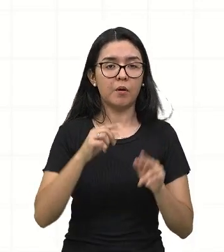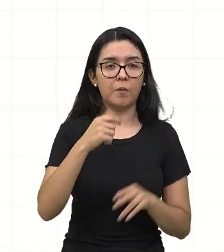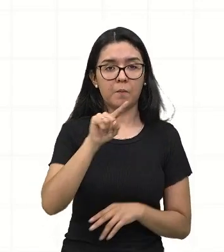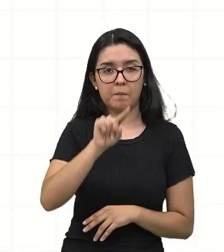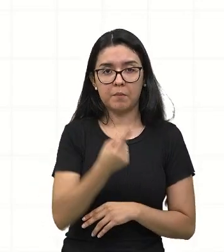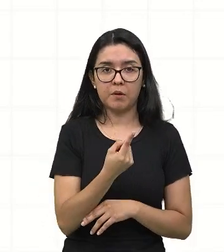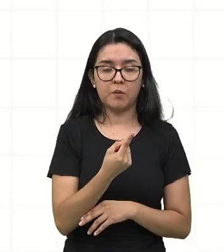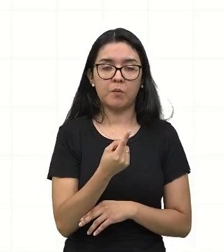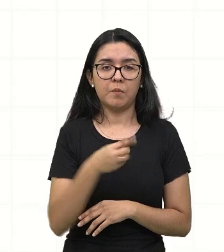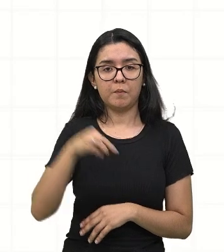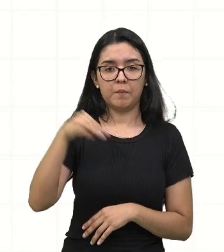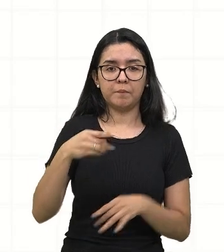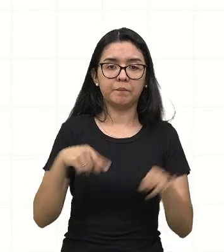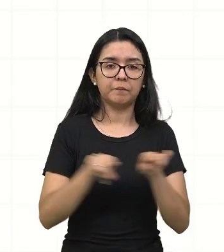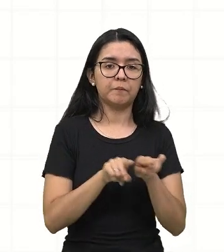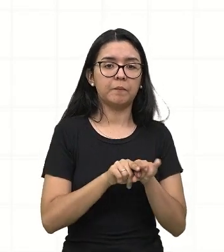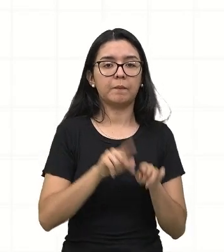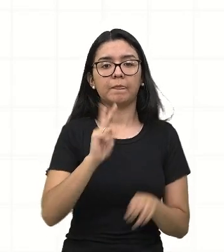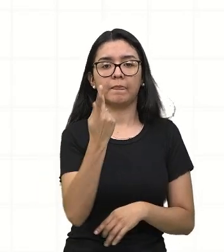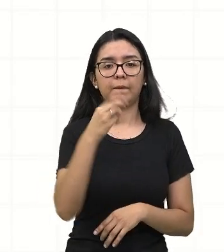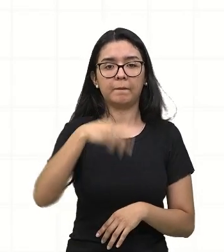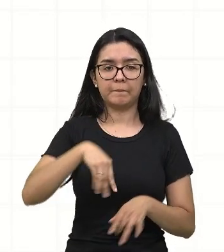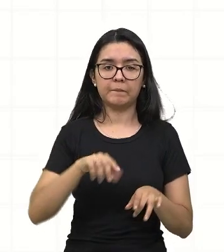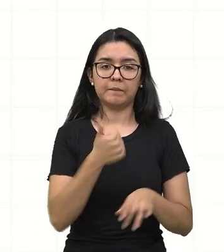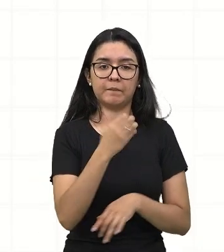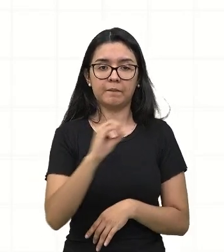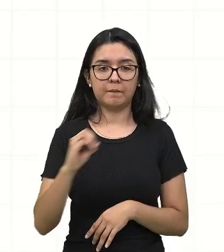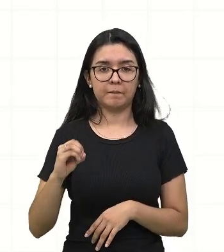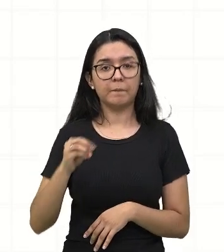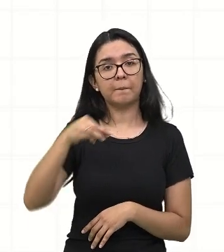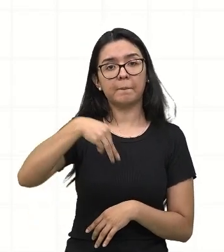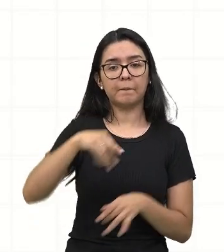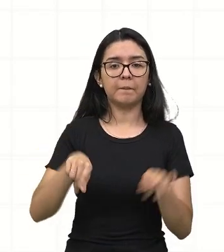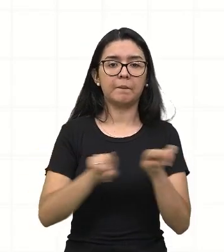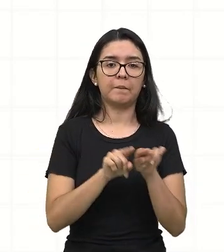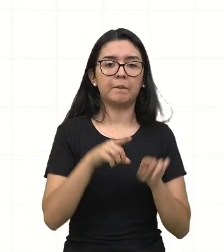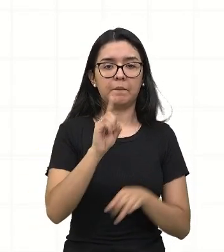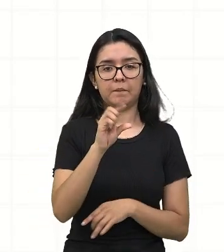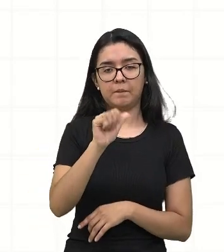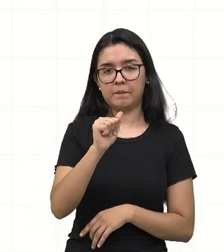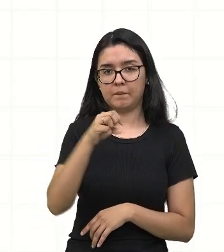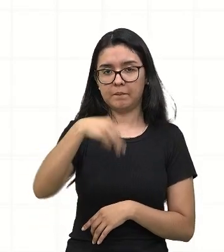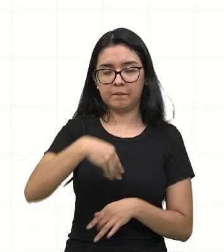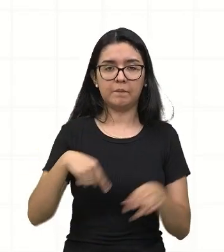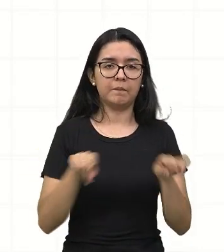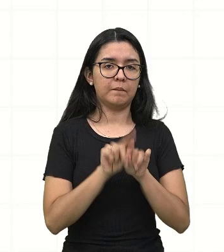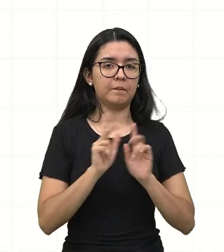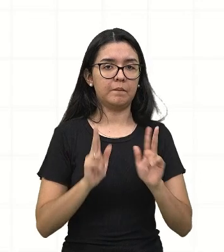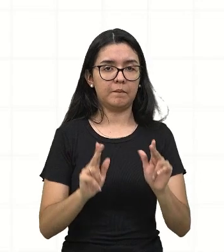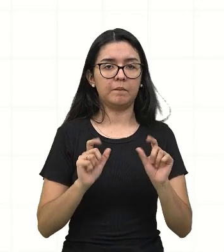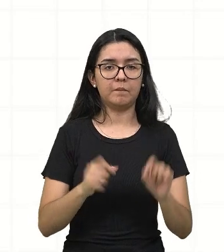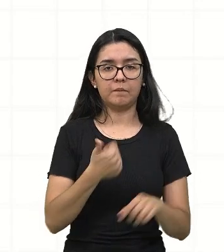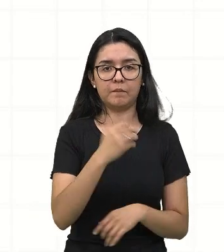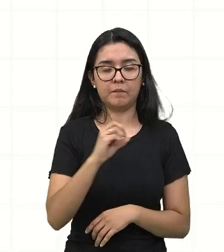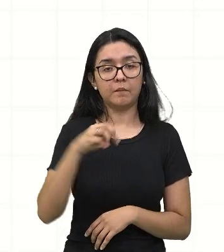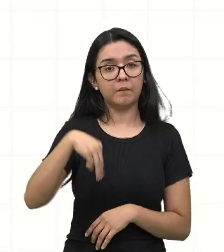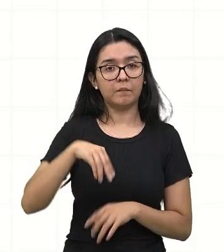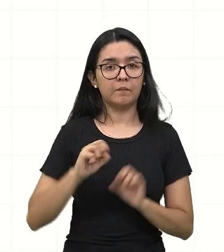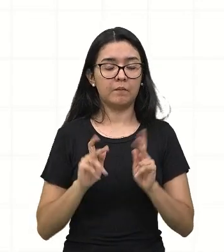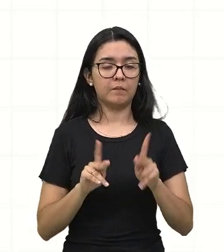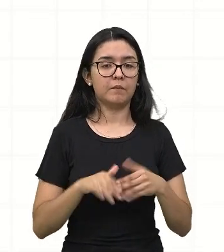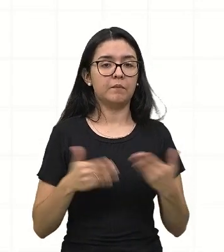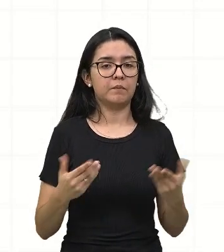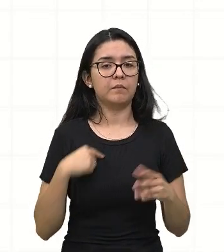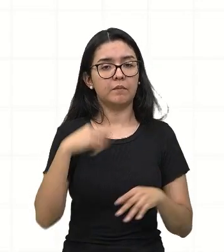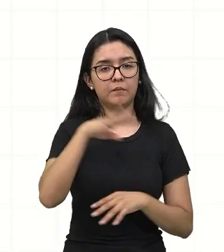legal? 1 hectômetro equivale a 100 metros e 1 decâmetro equivale a 10 metros, tudo bem? se